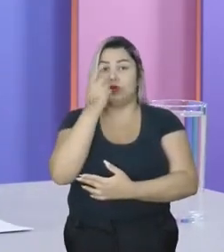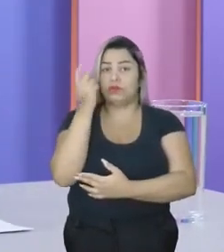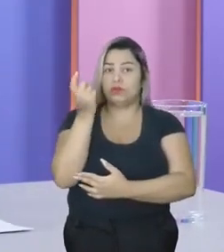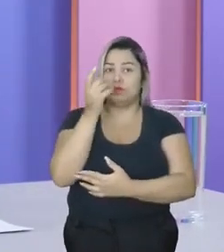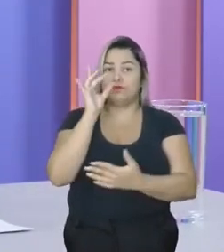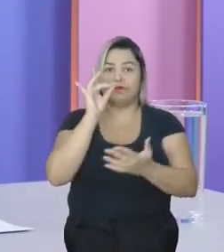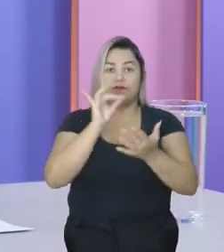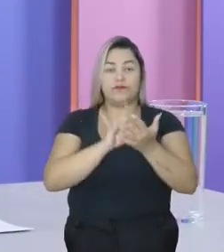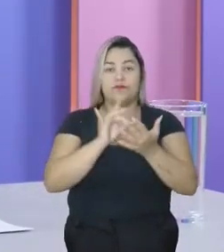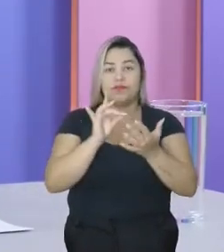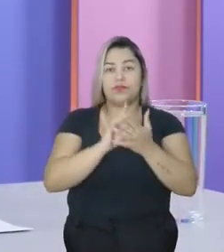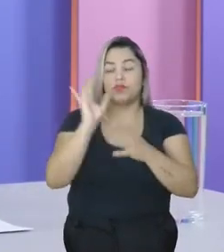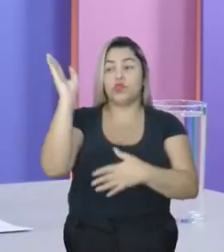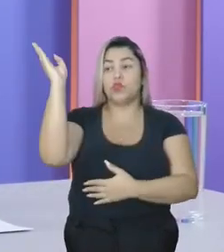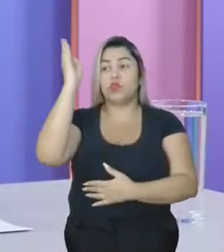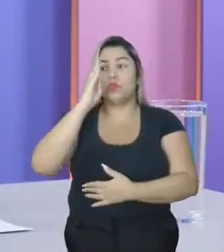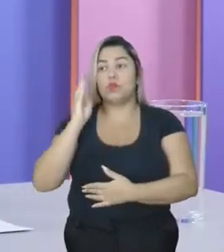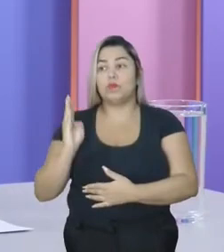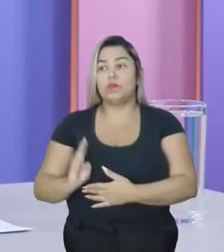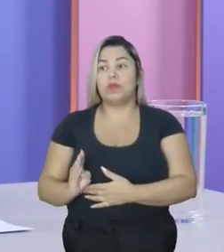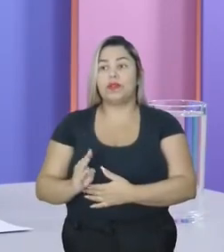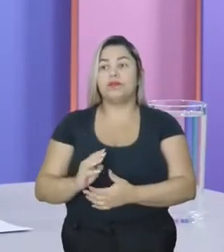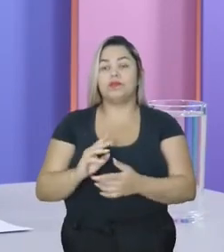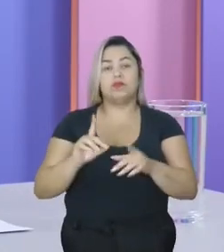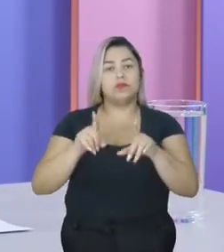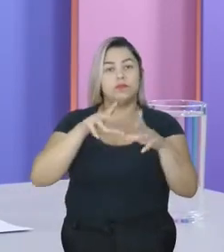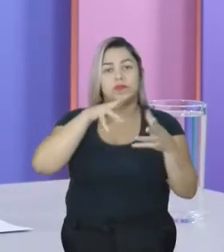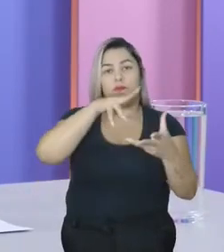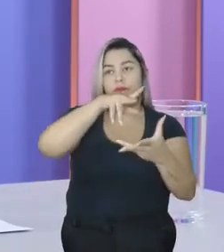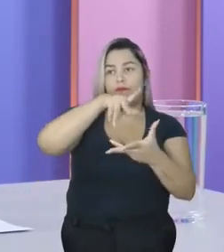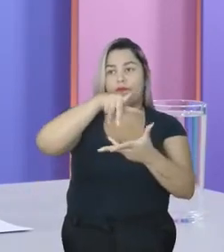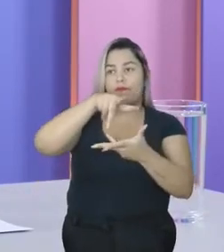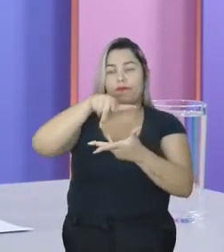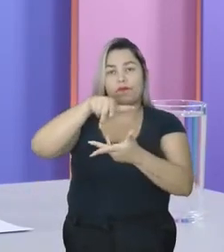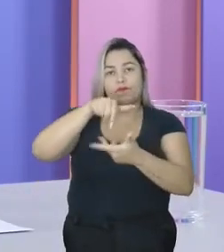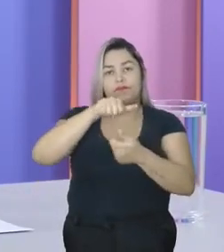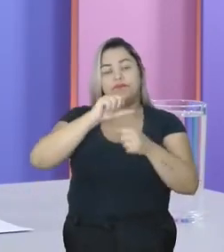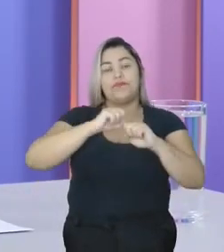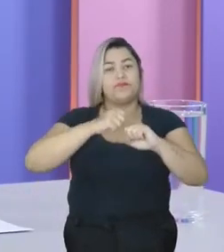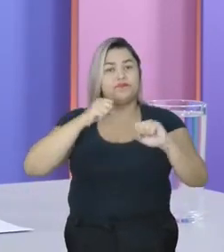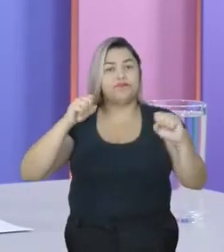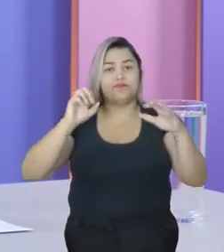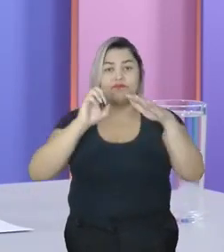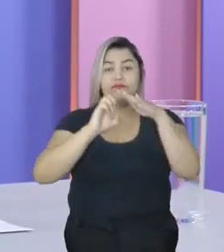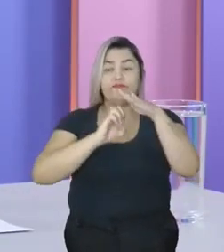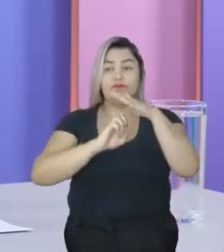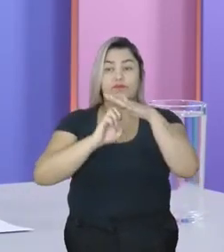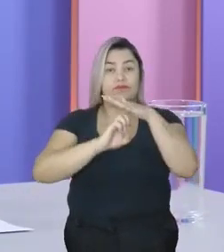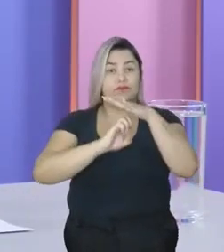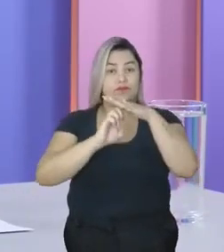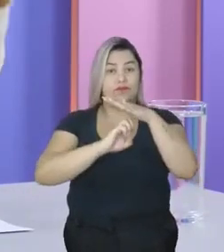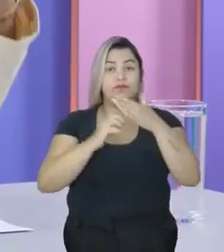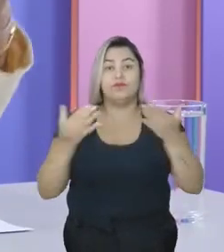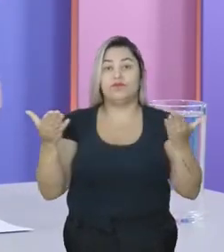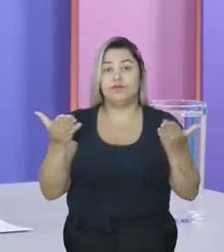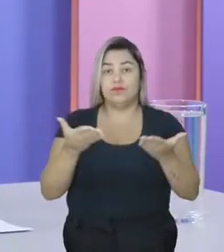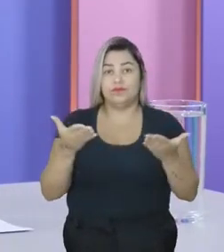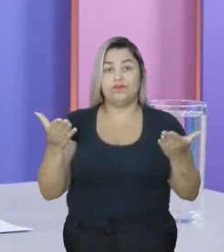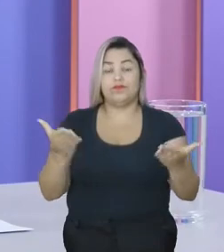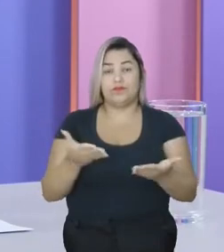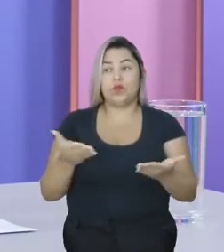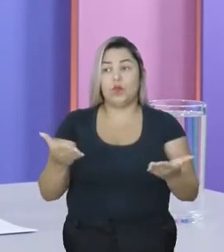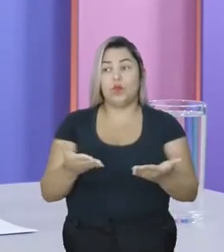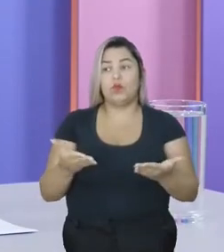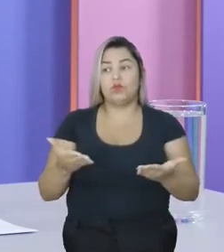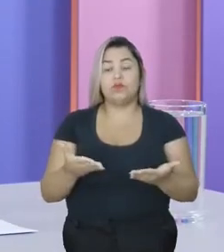realidade do Brasil e é uma realidade global, porque grandes empresas hoje que se instalam em